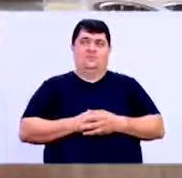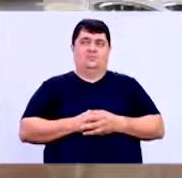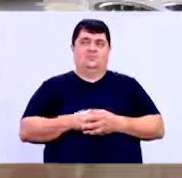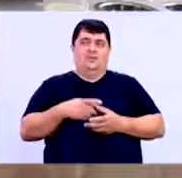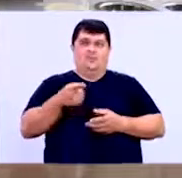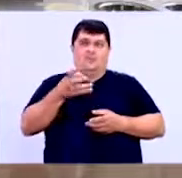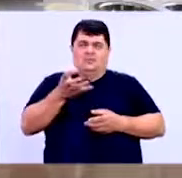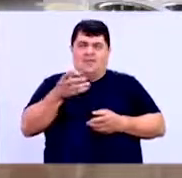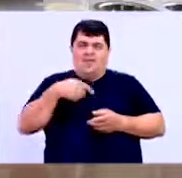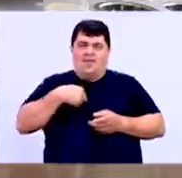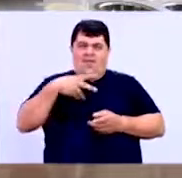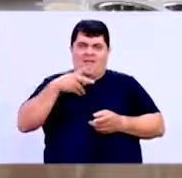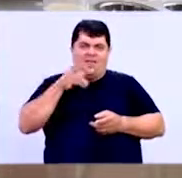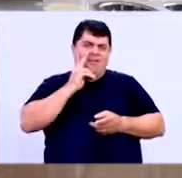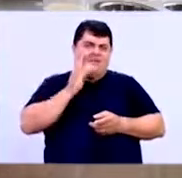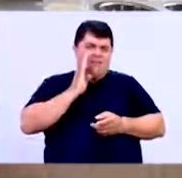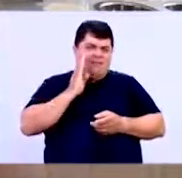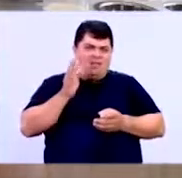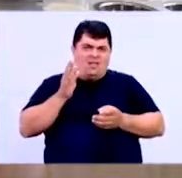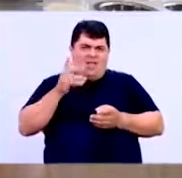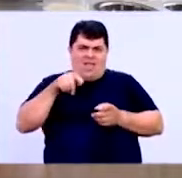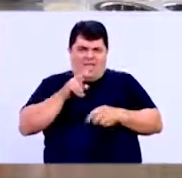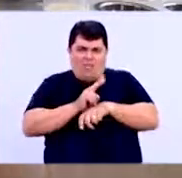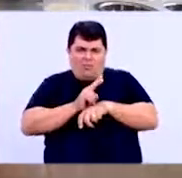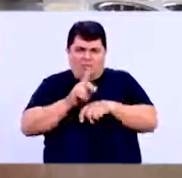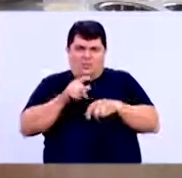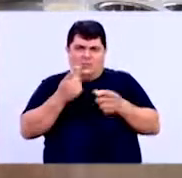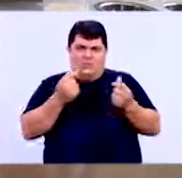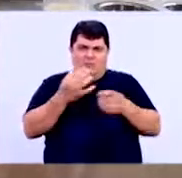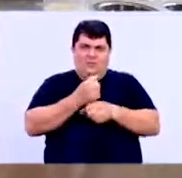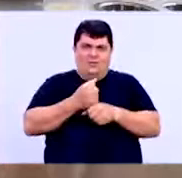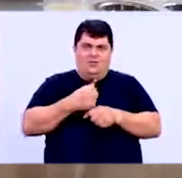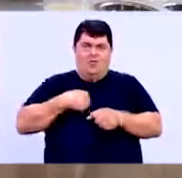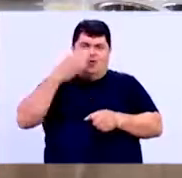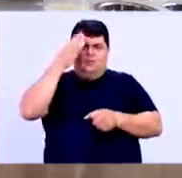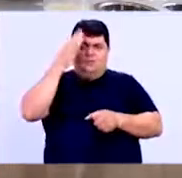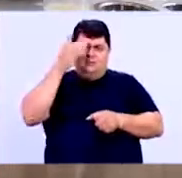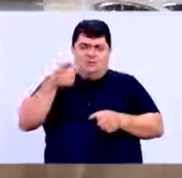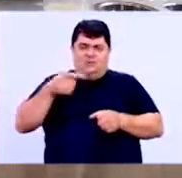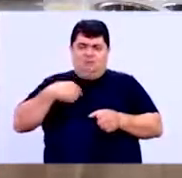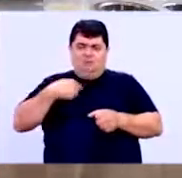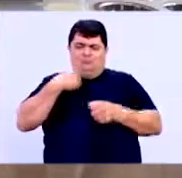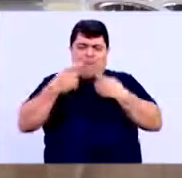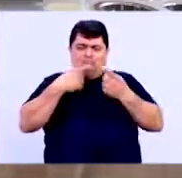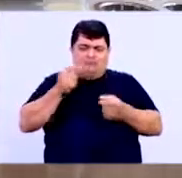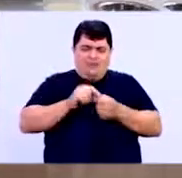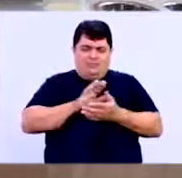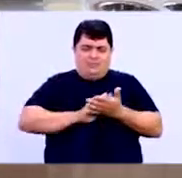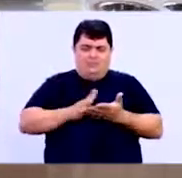Fernanda, você quer me dizer que isso aqui é um controle orçamentário, Fernanda? Fernanda, até eu que sou uma idiota, eu descubro que isso